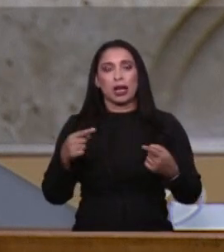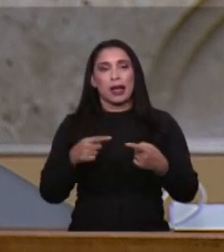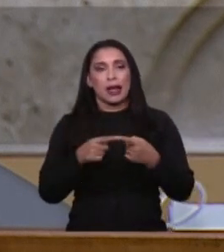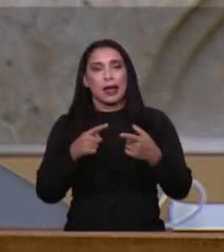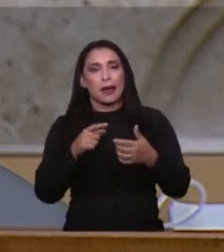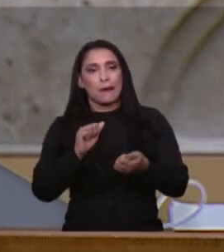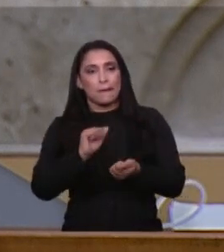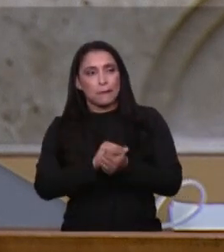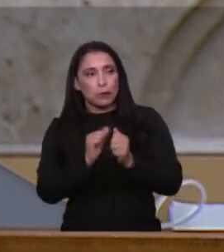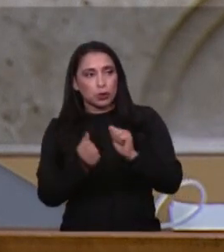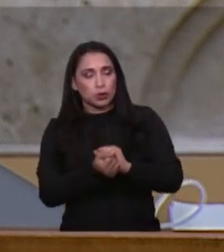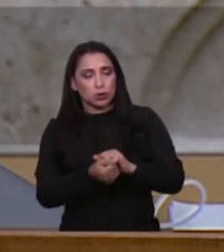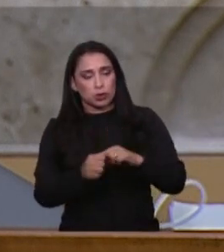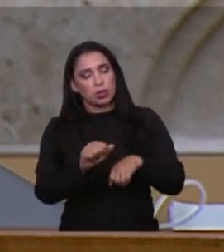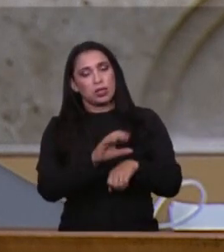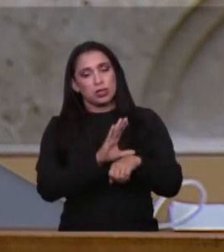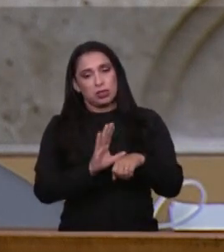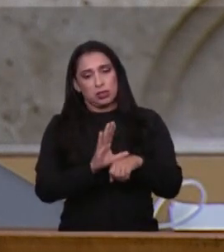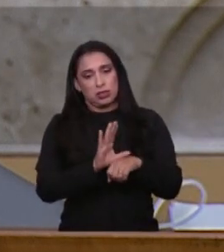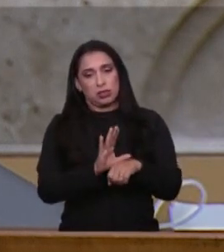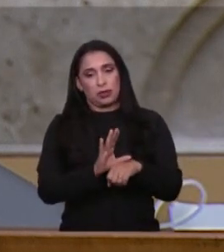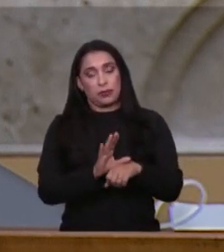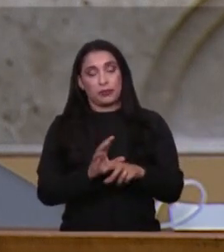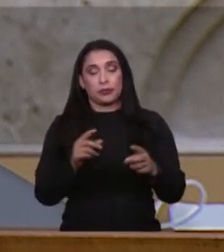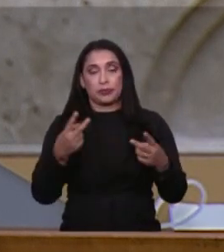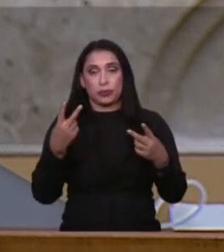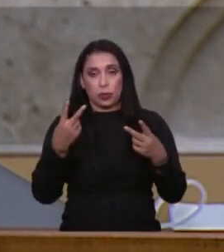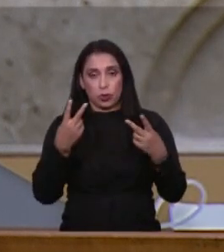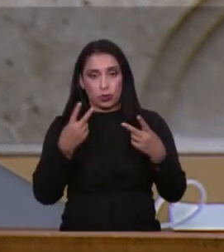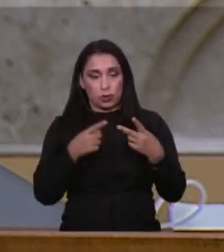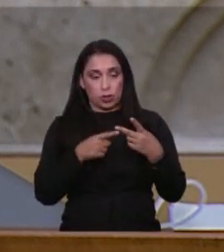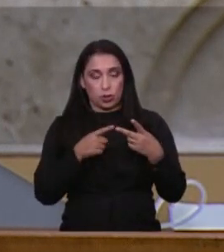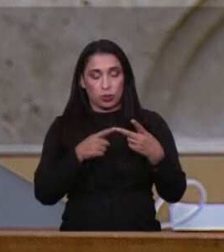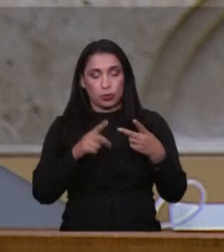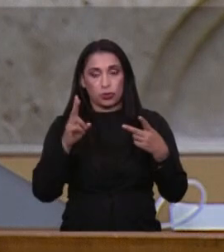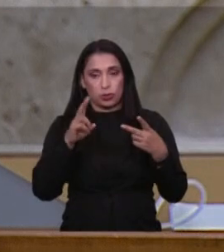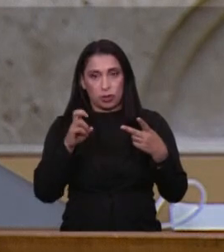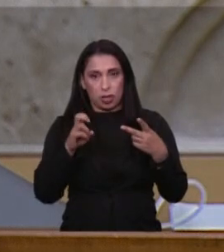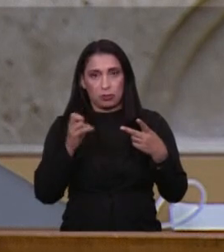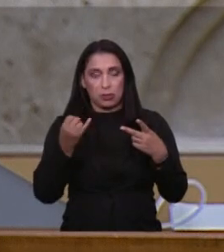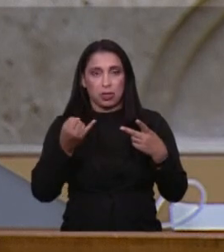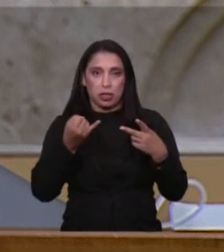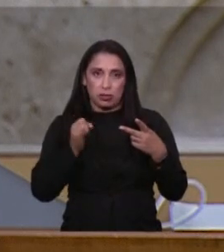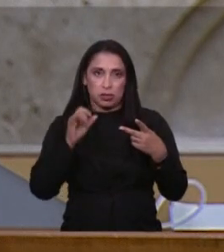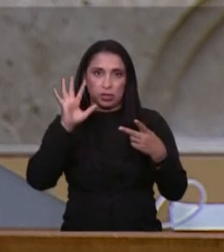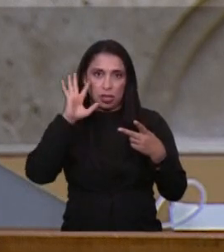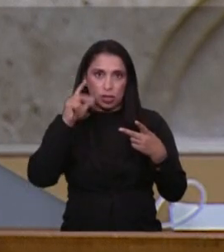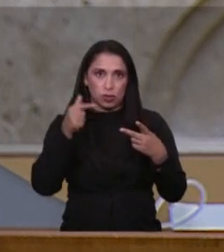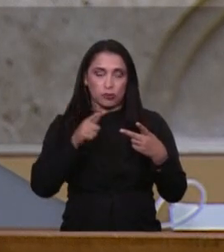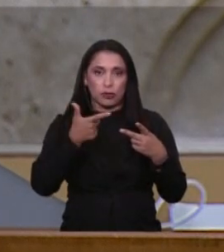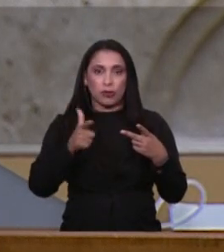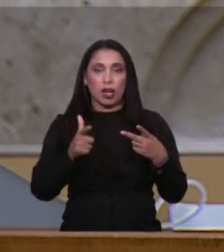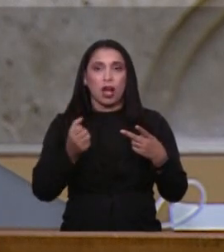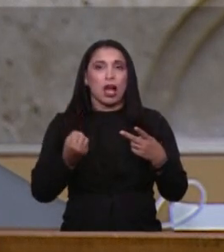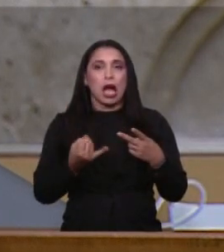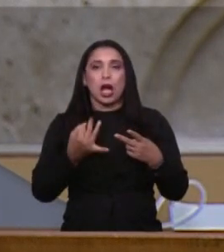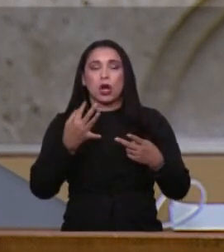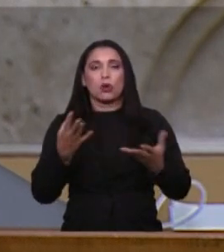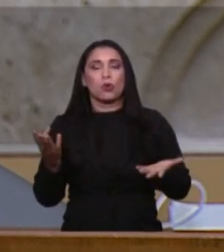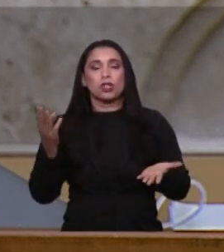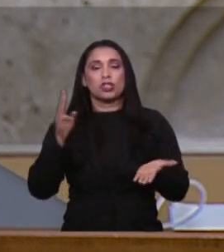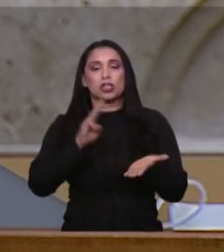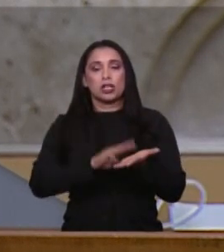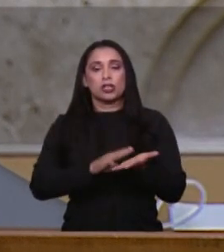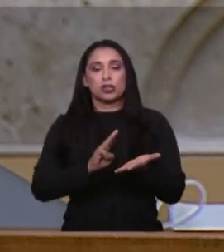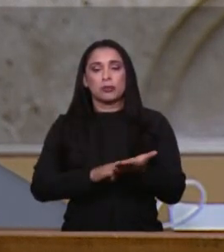é o primeiro tema. O segundo tema, se superado o primeiro, seria o de qual o quórum necessário à modulação